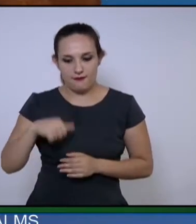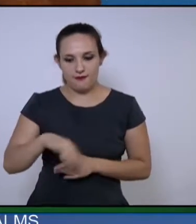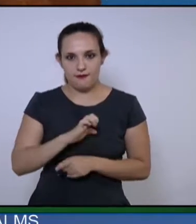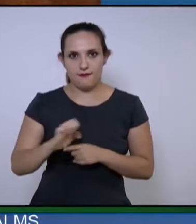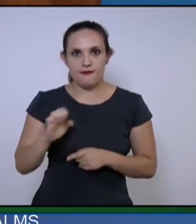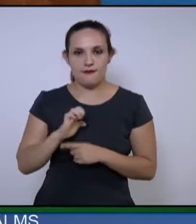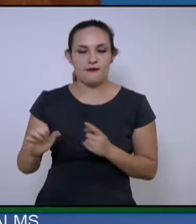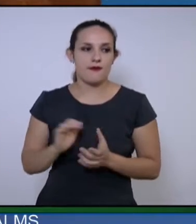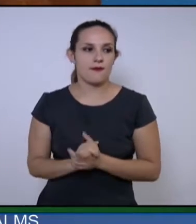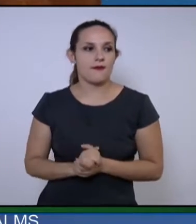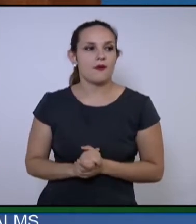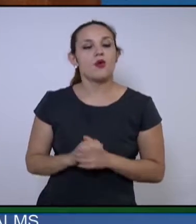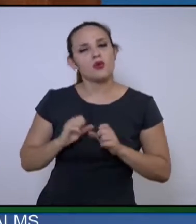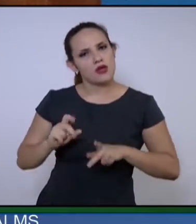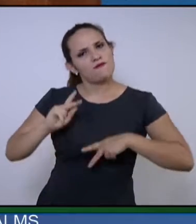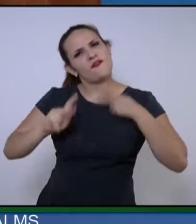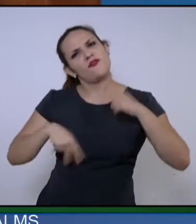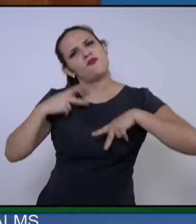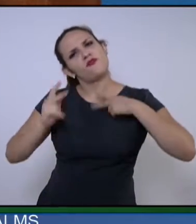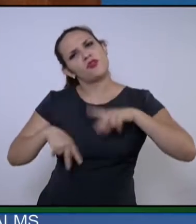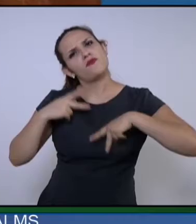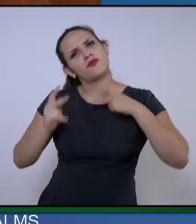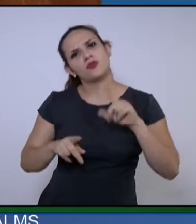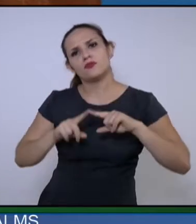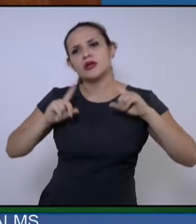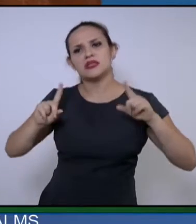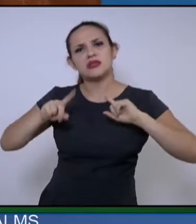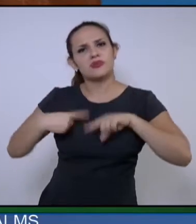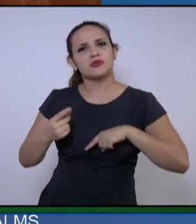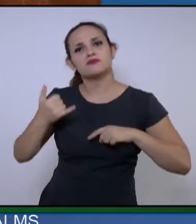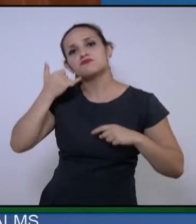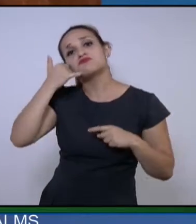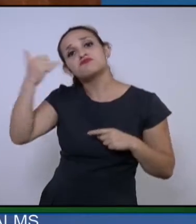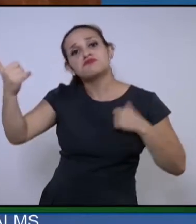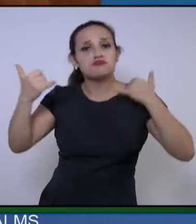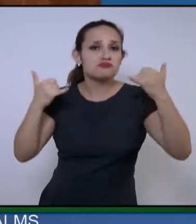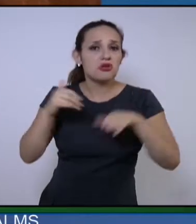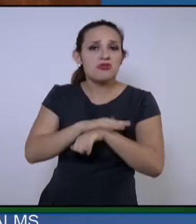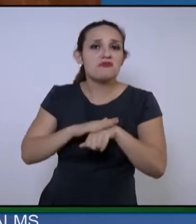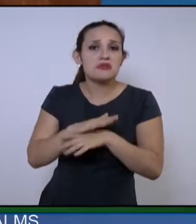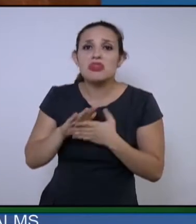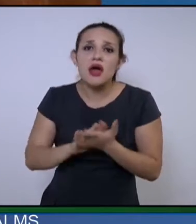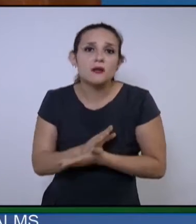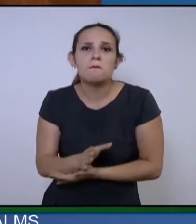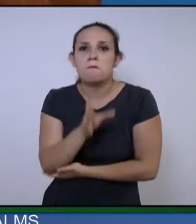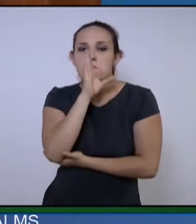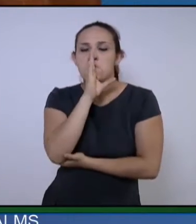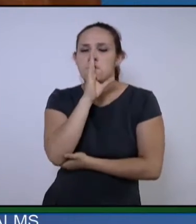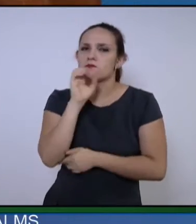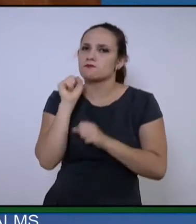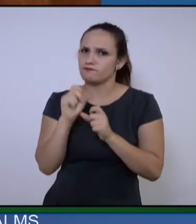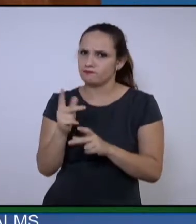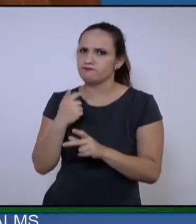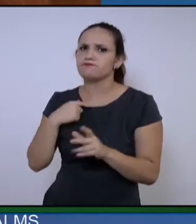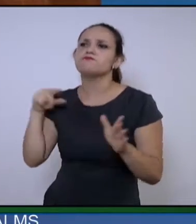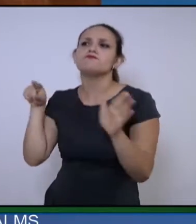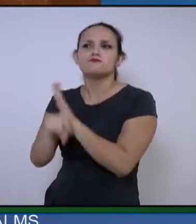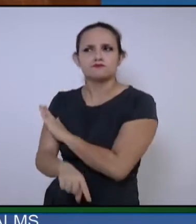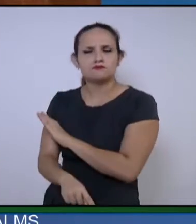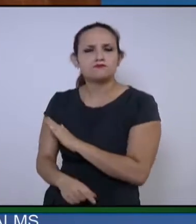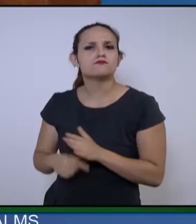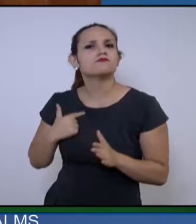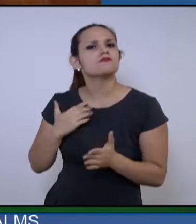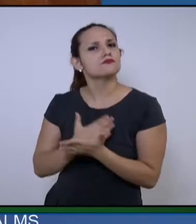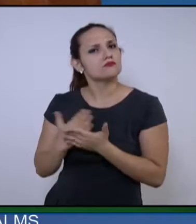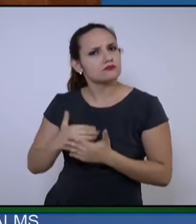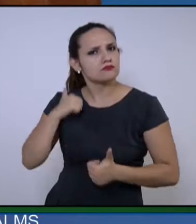ninguém entrava em contato, meu caro presidente. E aí nós começamos a cobrar o Ministério da Justiça para que nós